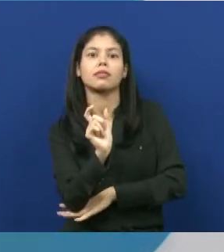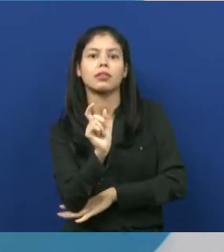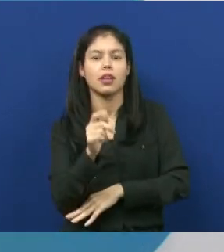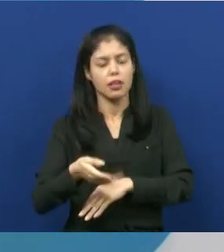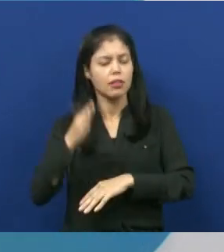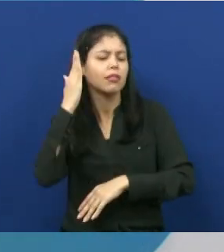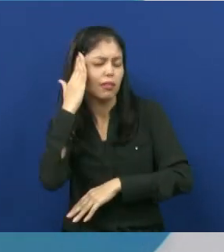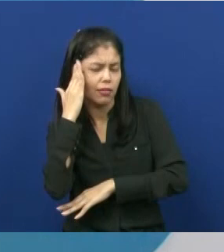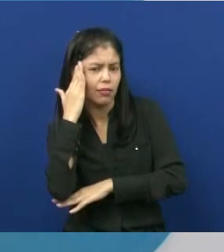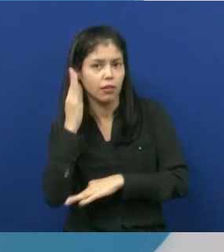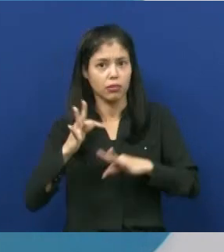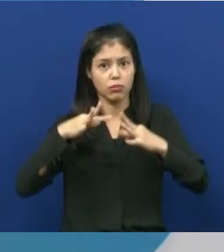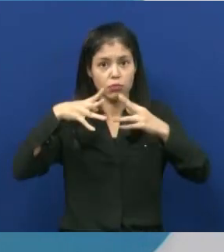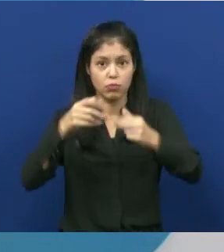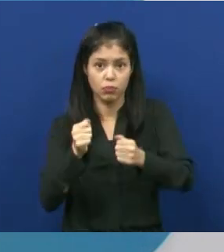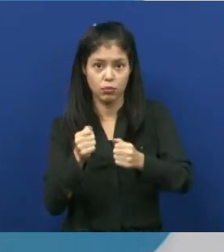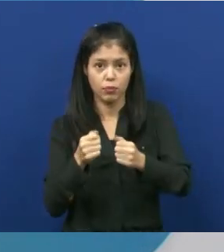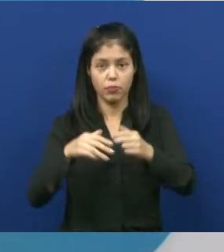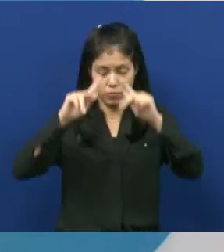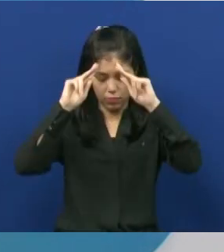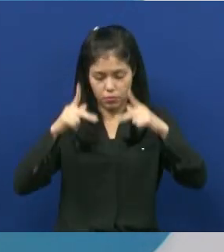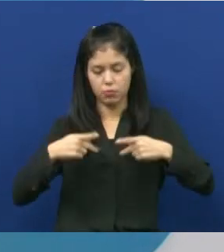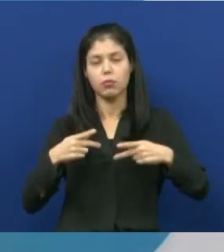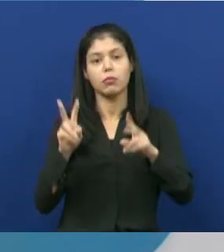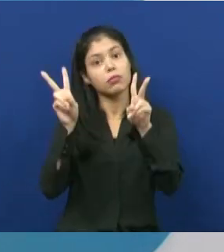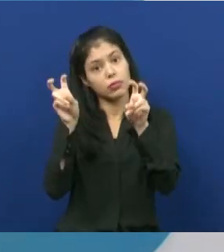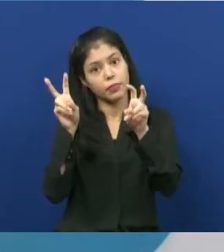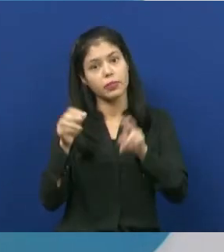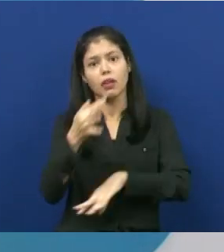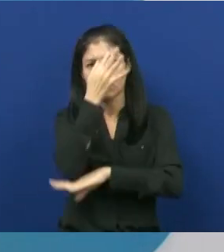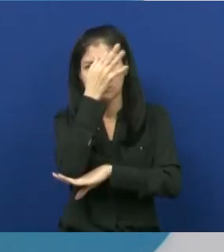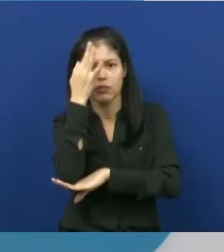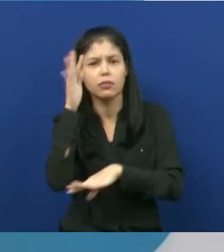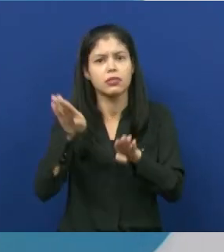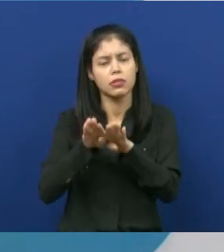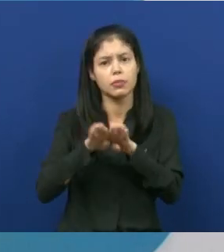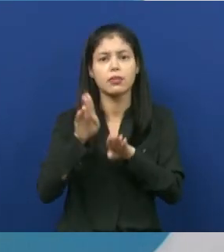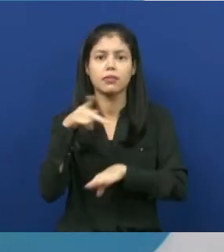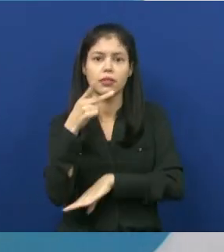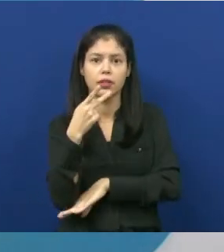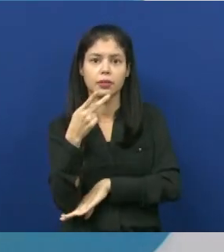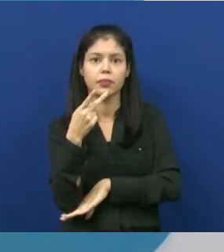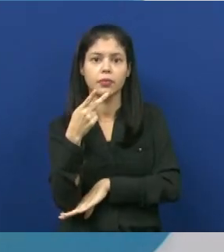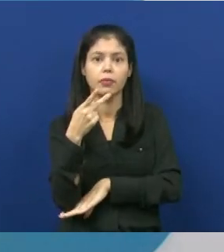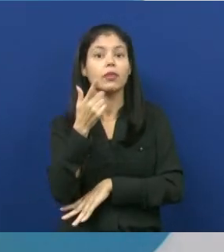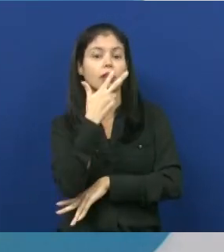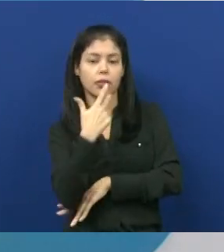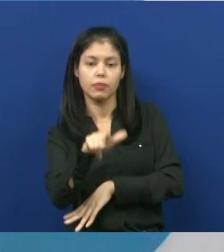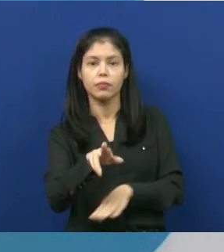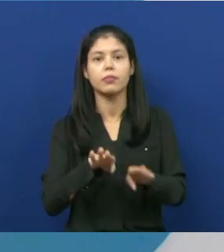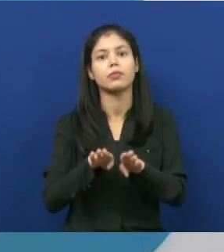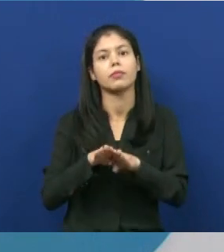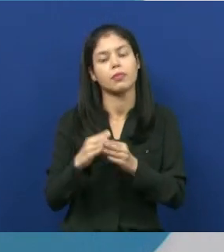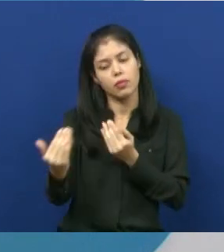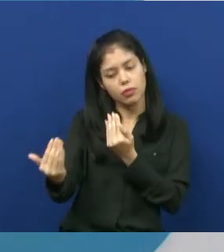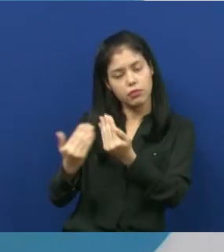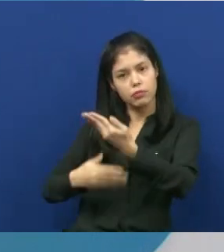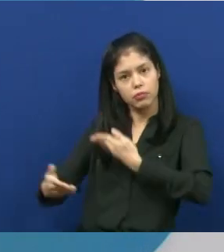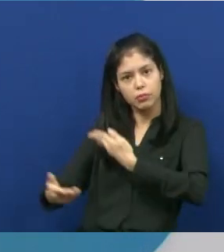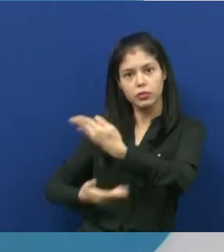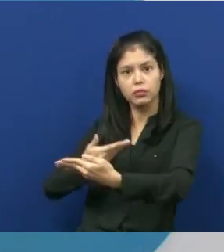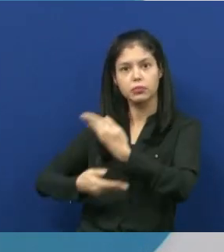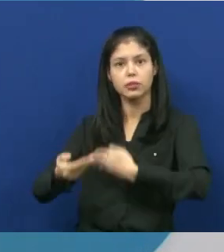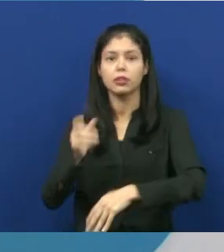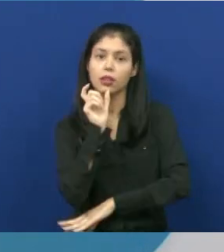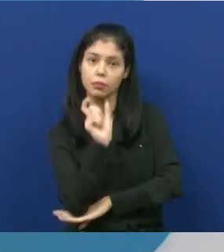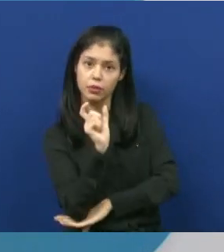tentar compreender esse fenômeno humano. A filosofia também tem muito a dizer com relação à linguagem, qual é a relação que existe entre